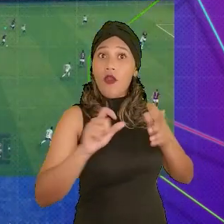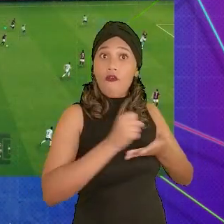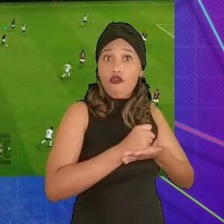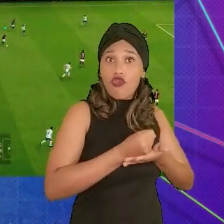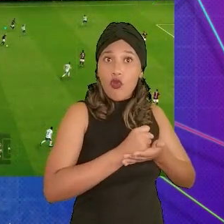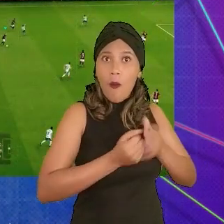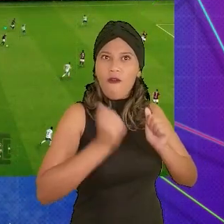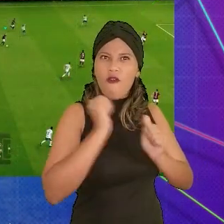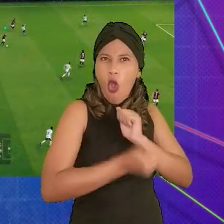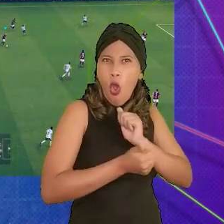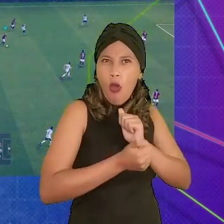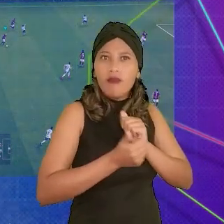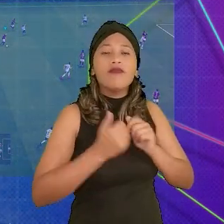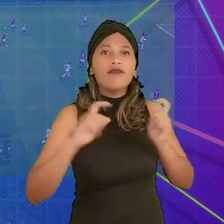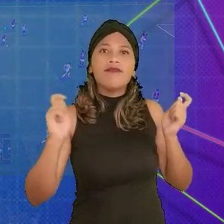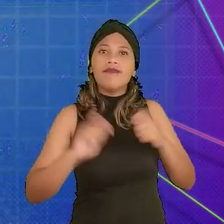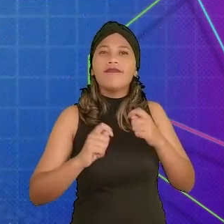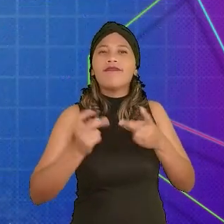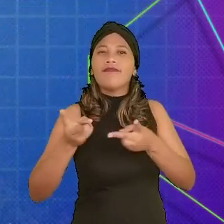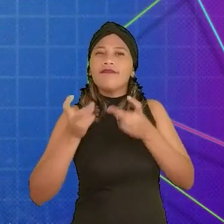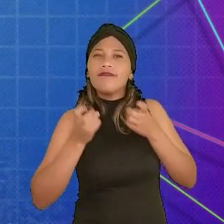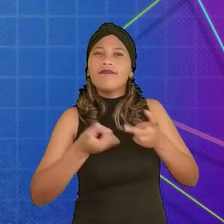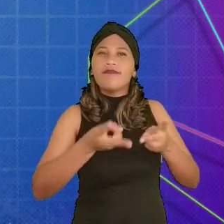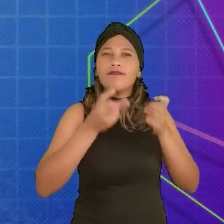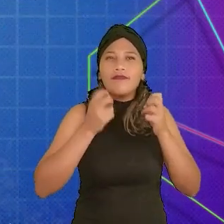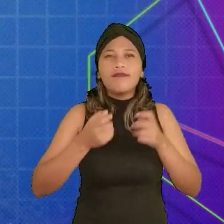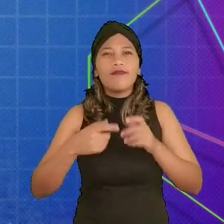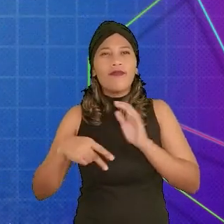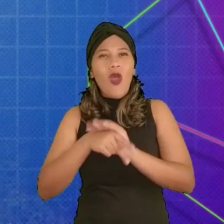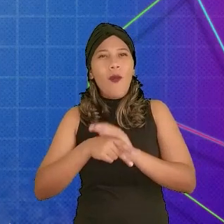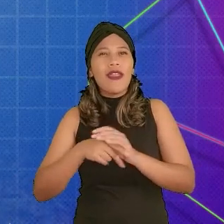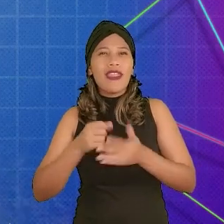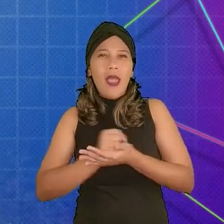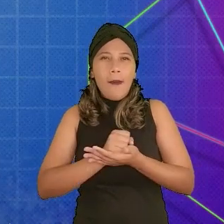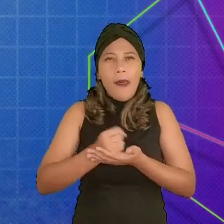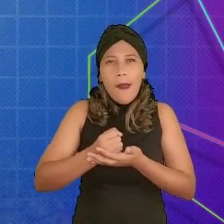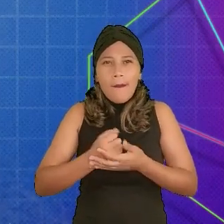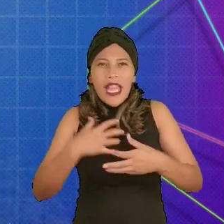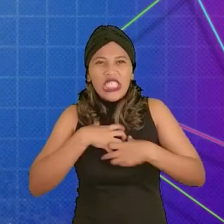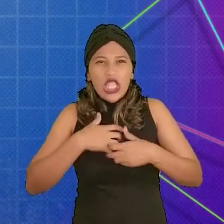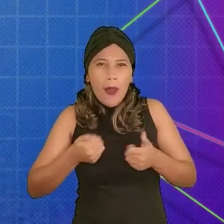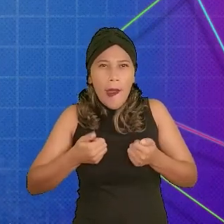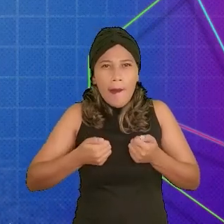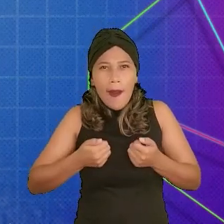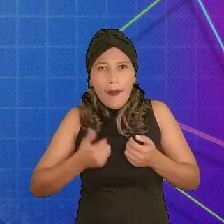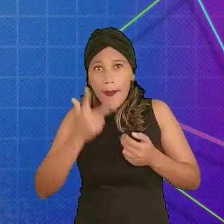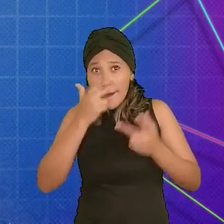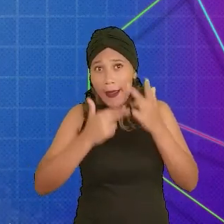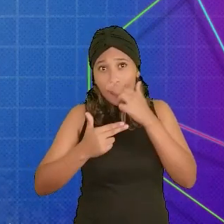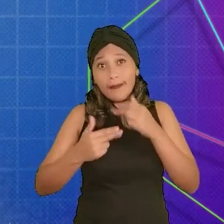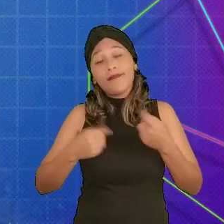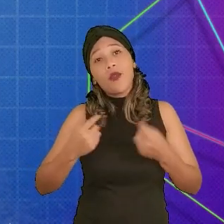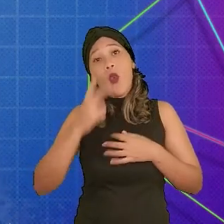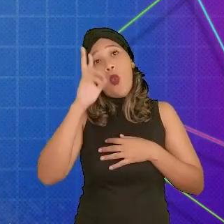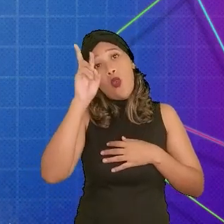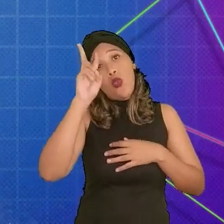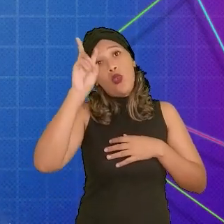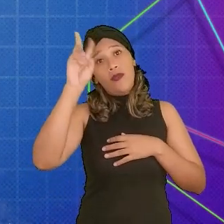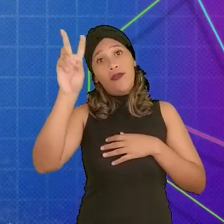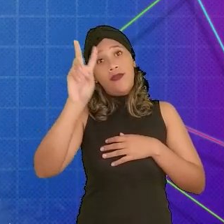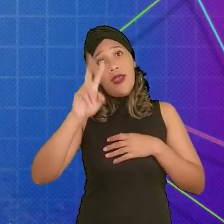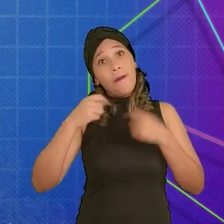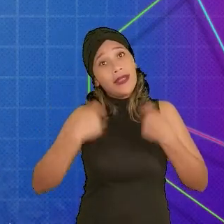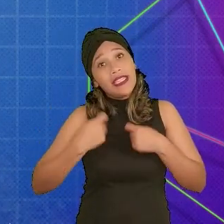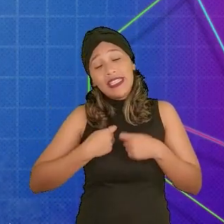exemplo, é perceptível similaridades em certos comandos. Então é muito importante você ter em mente qual o tema do jogo